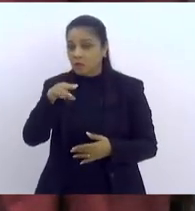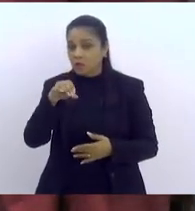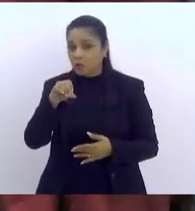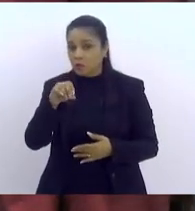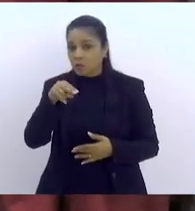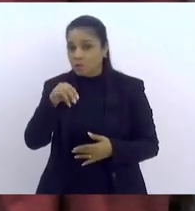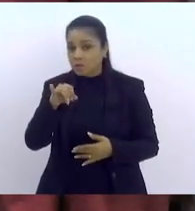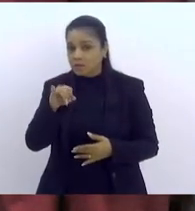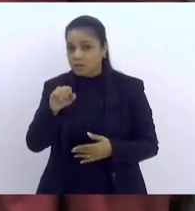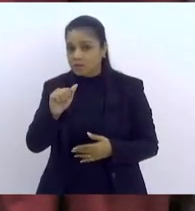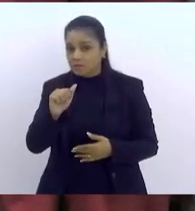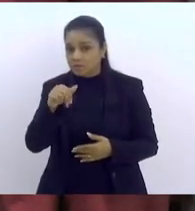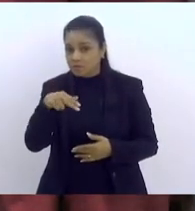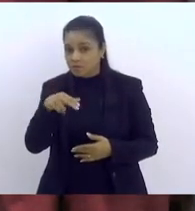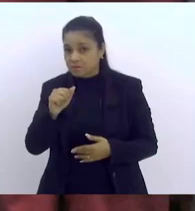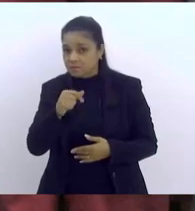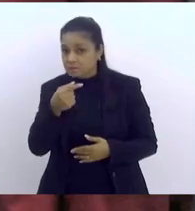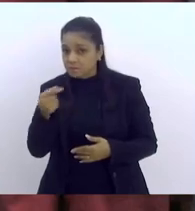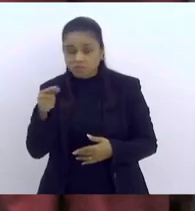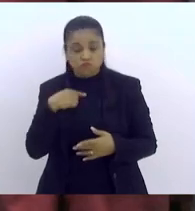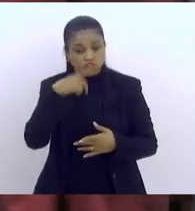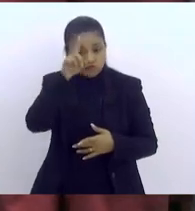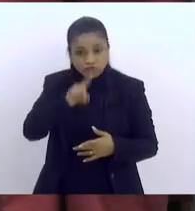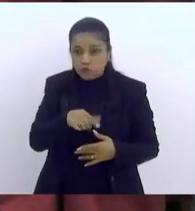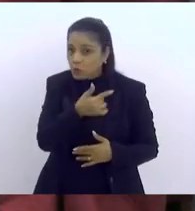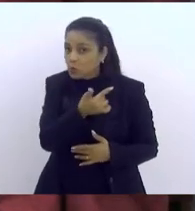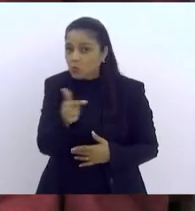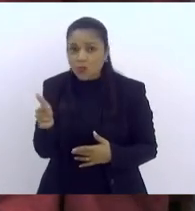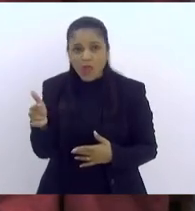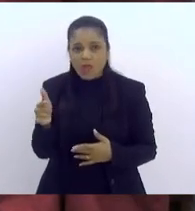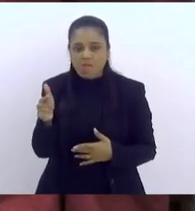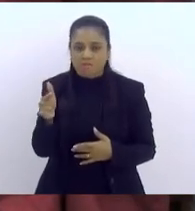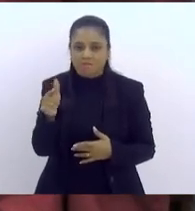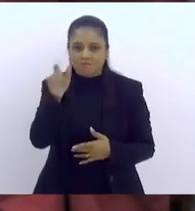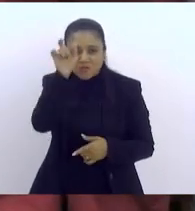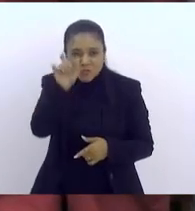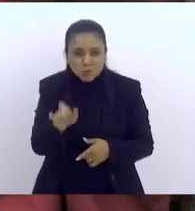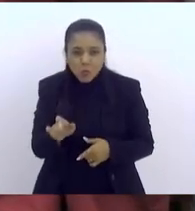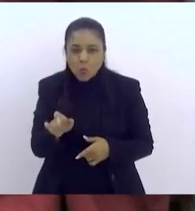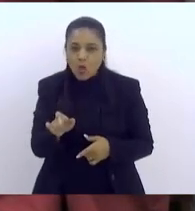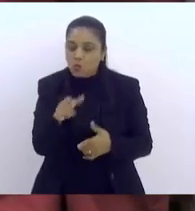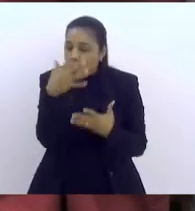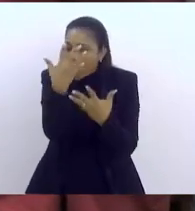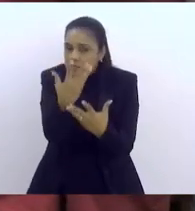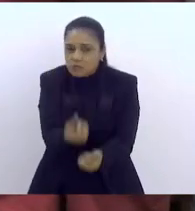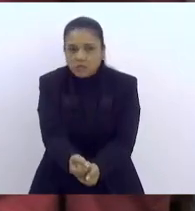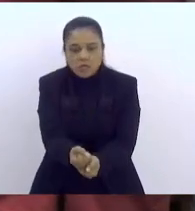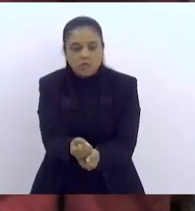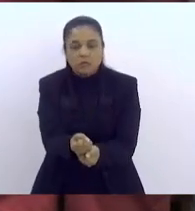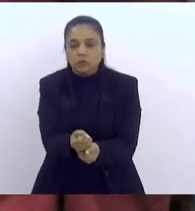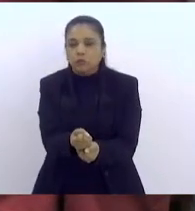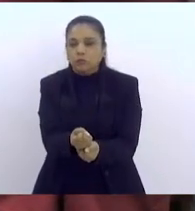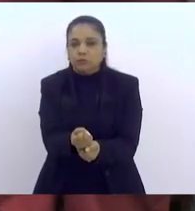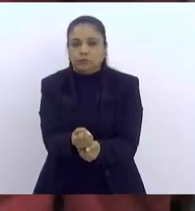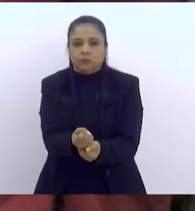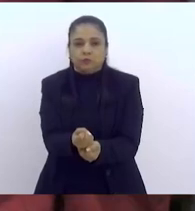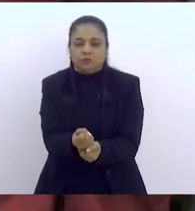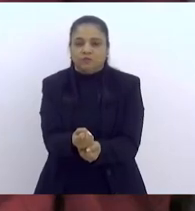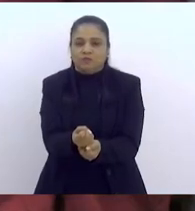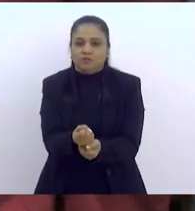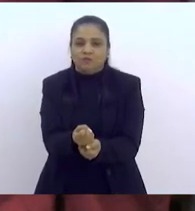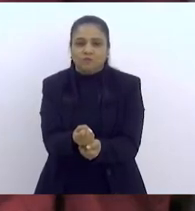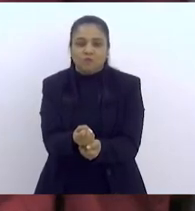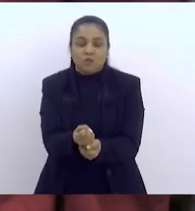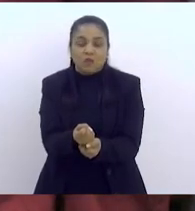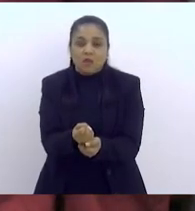de fazer isso. Isso não é algo aceitável, não é algo razoável, não é algo